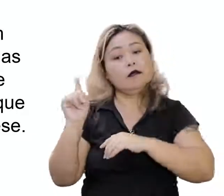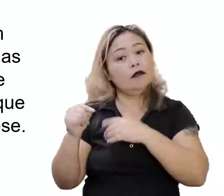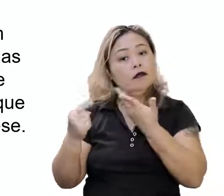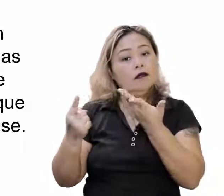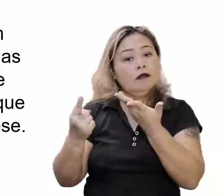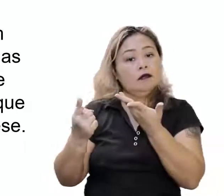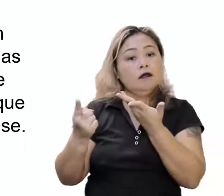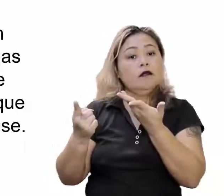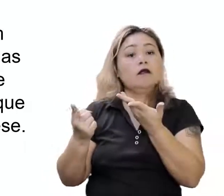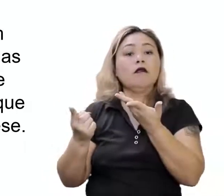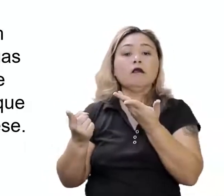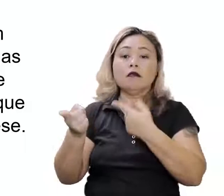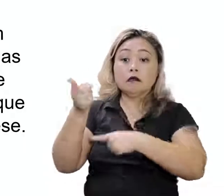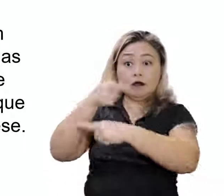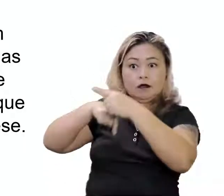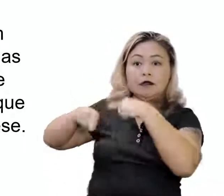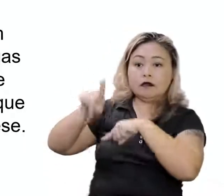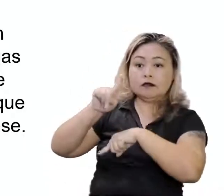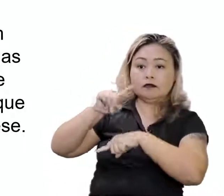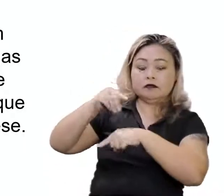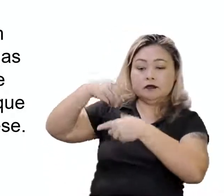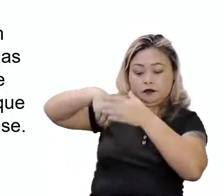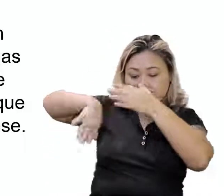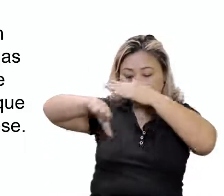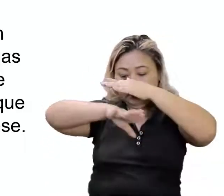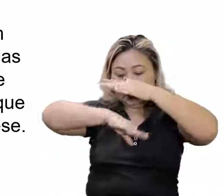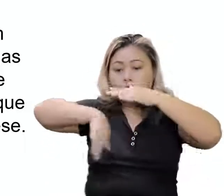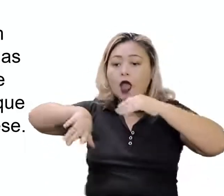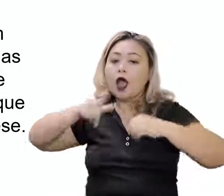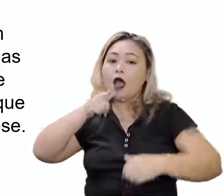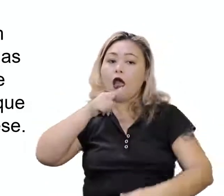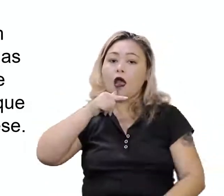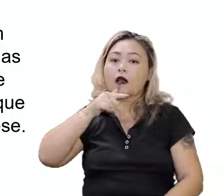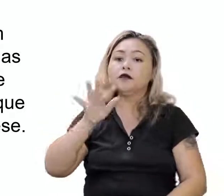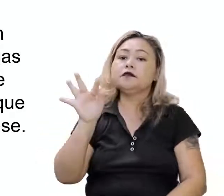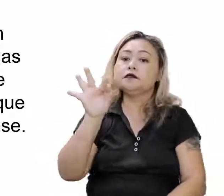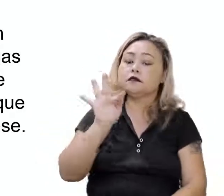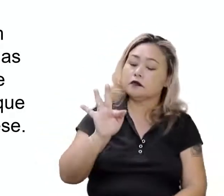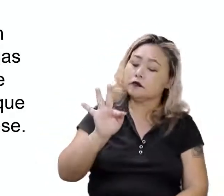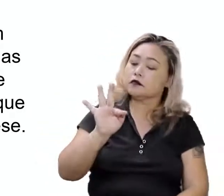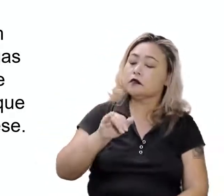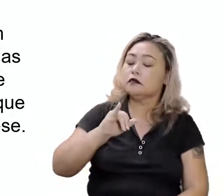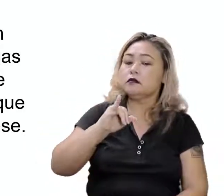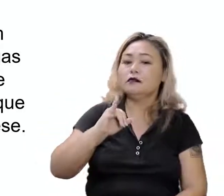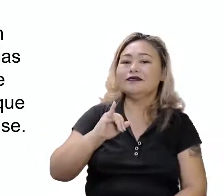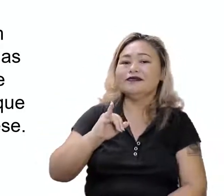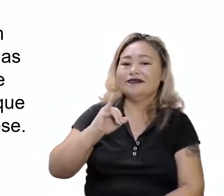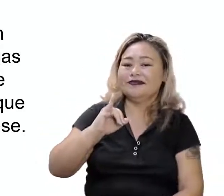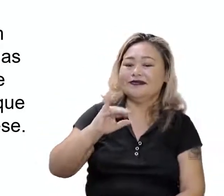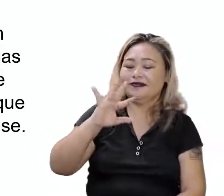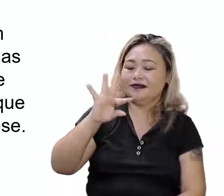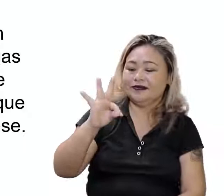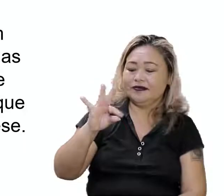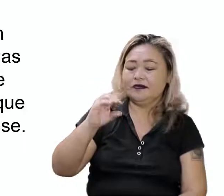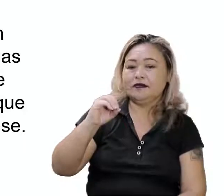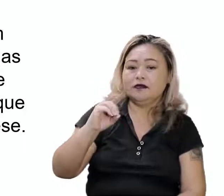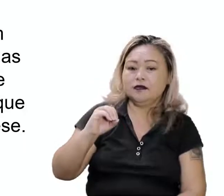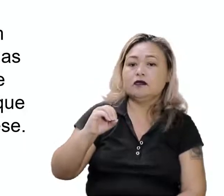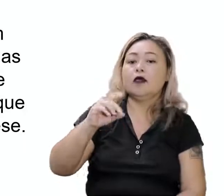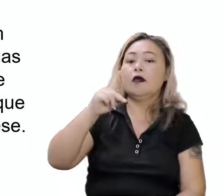aquática. Nos ecossistemas aquáticos, os principais produtores são os fitoplânctons. Ali está filoplânctons, vocês me